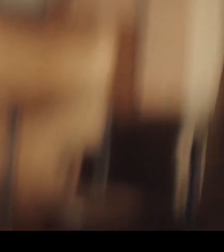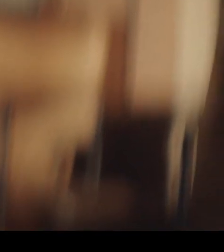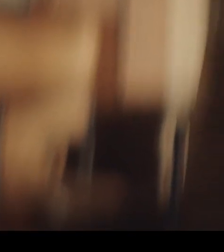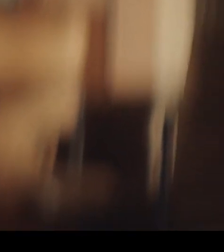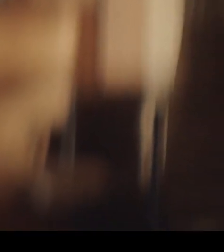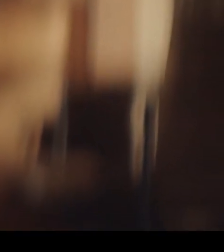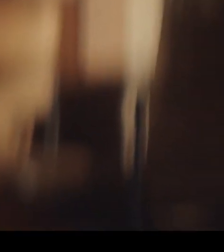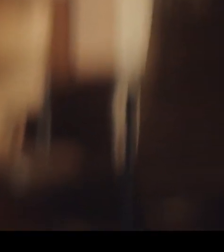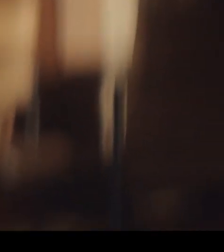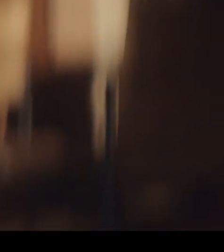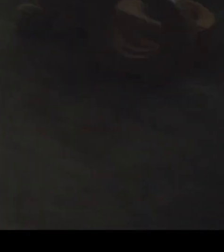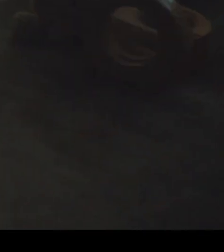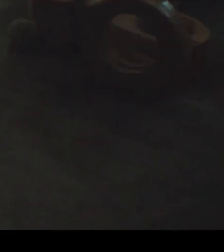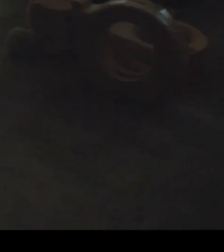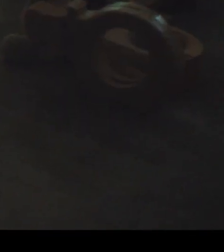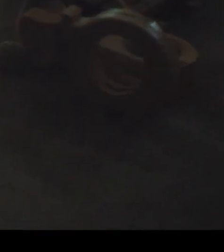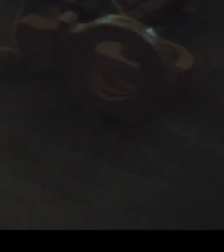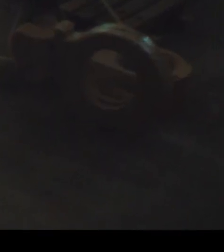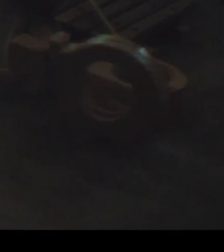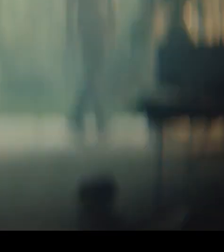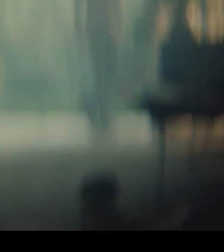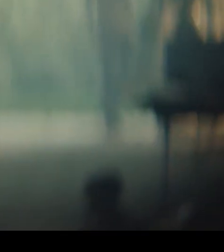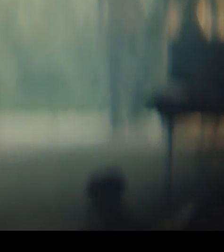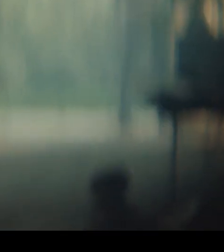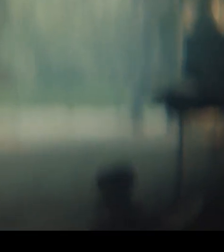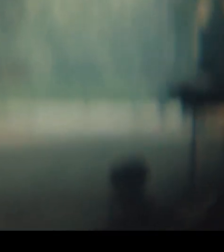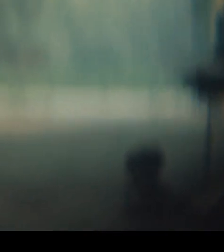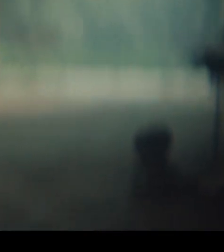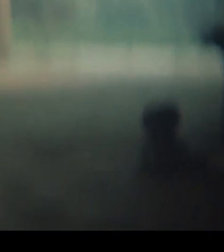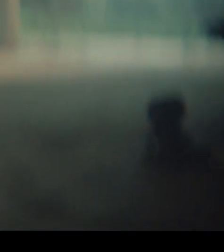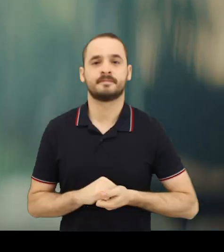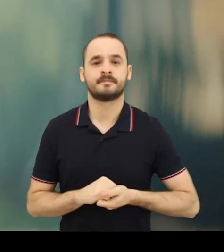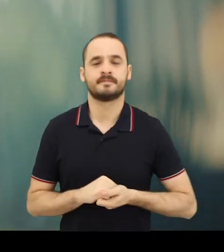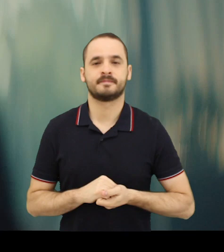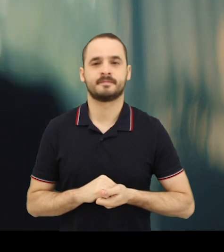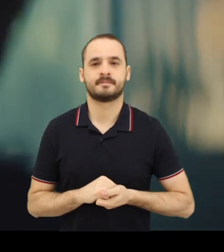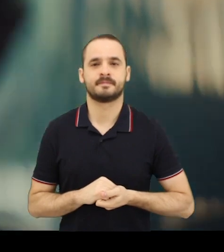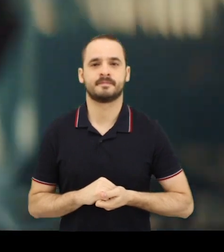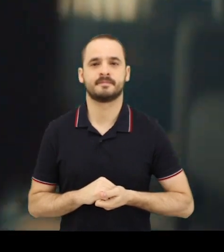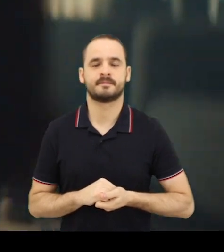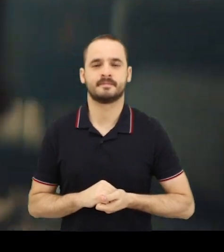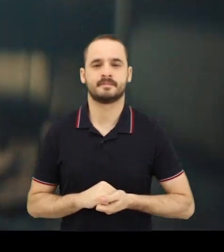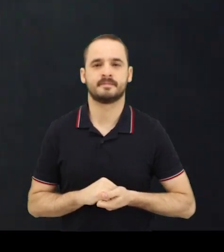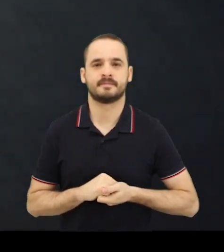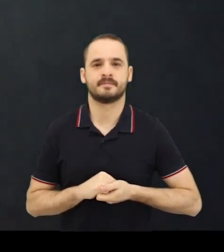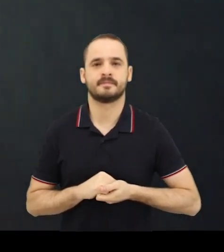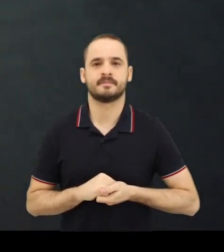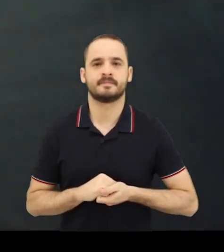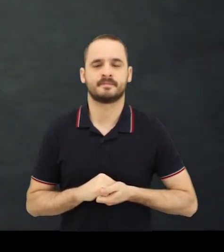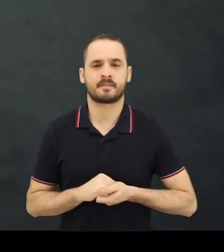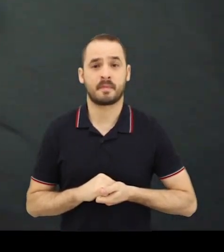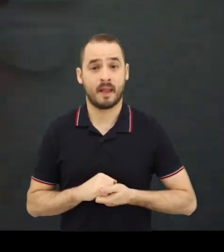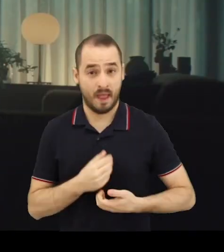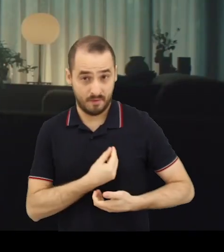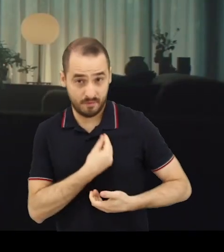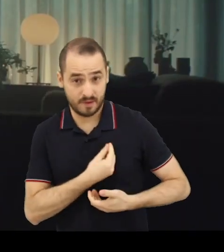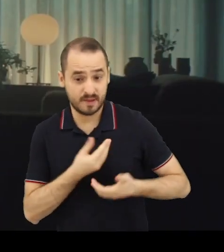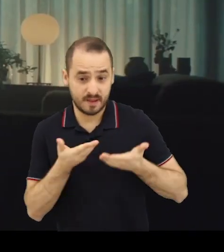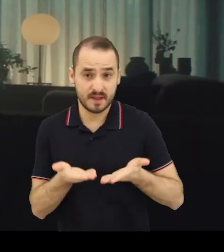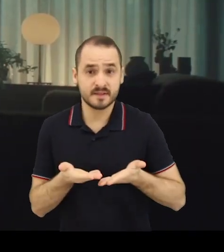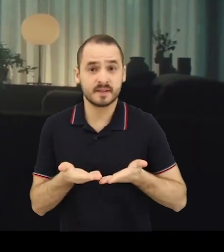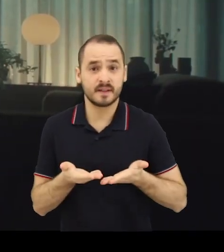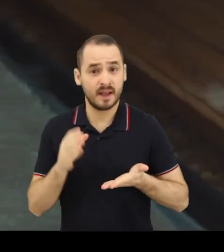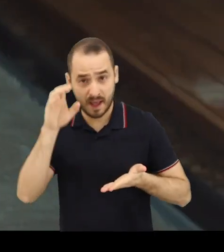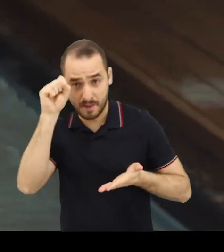Um bebê de olhos azuis ensaia os primeiros passos titubeante. Caminha sobre o tapete da sala. É assim que